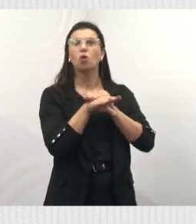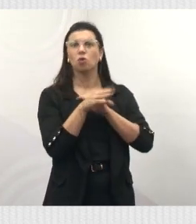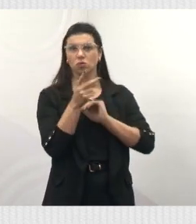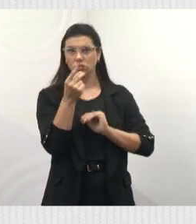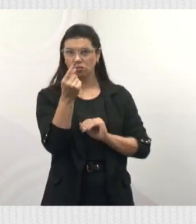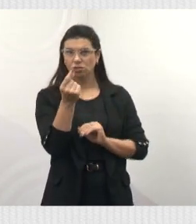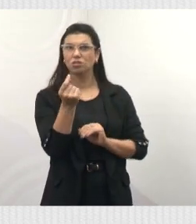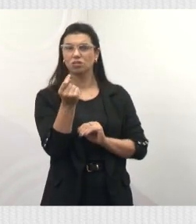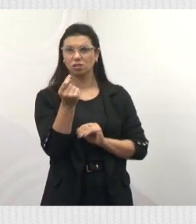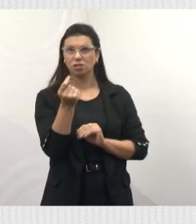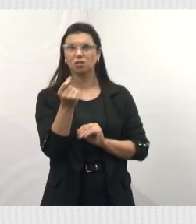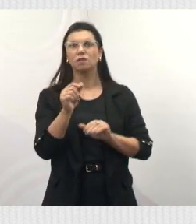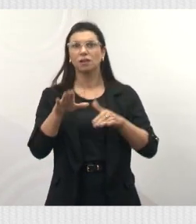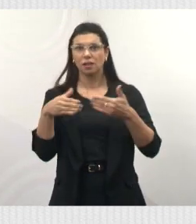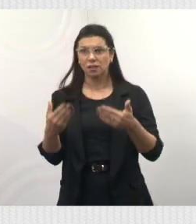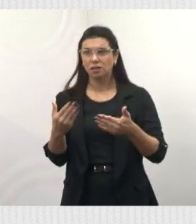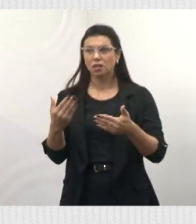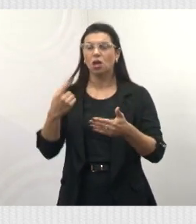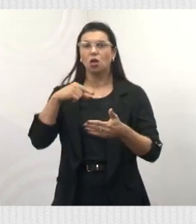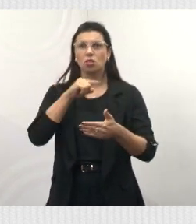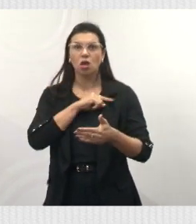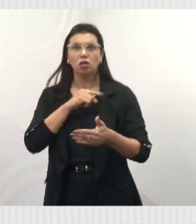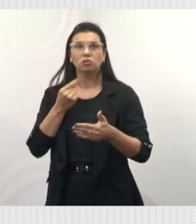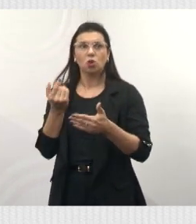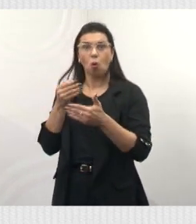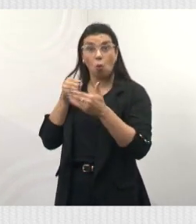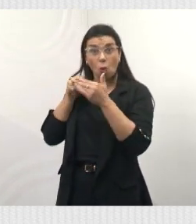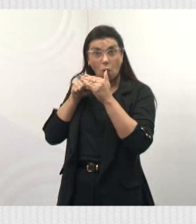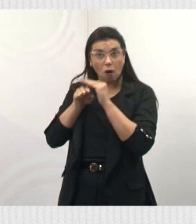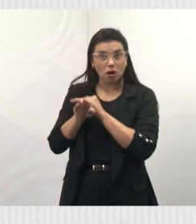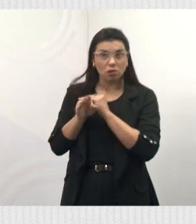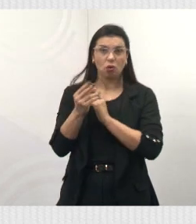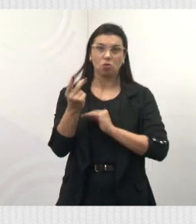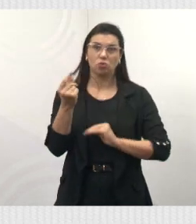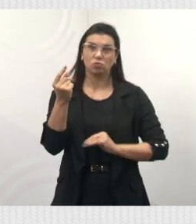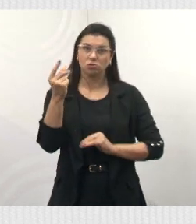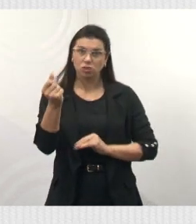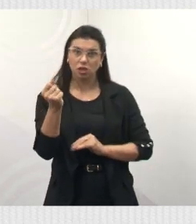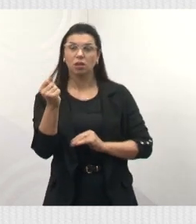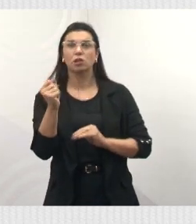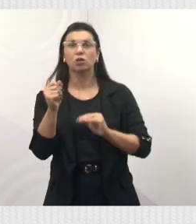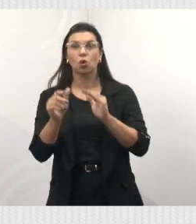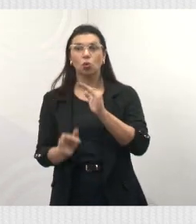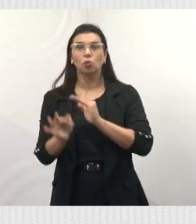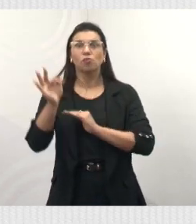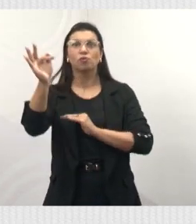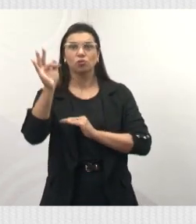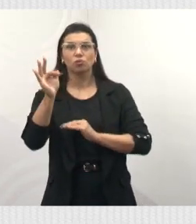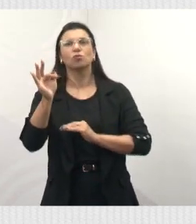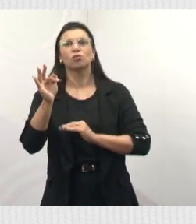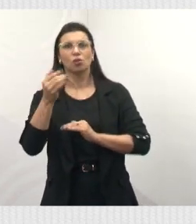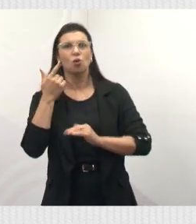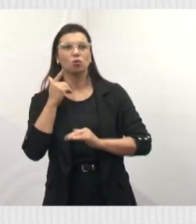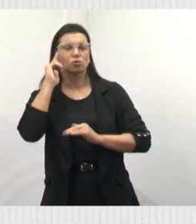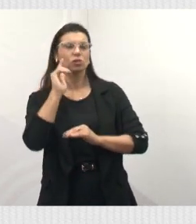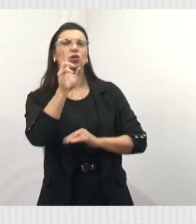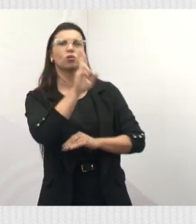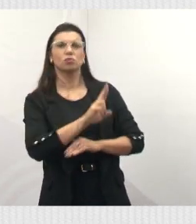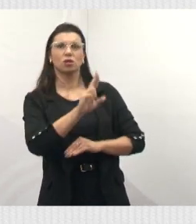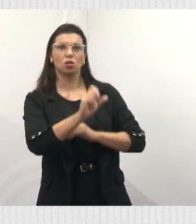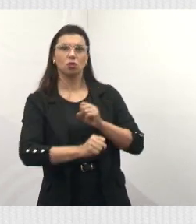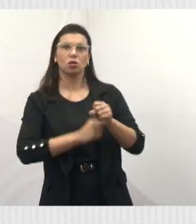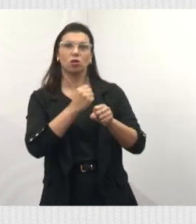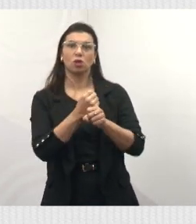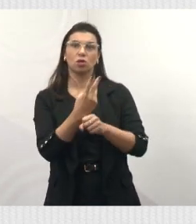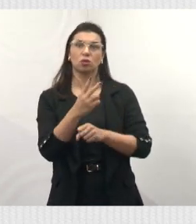ficou exatamente em conta vinculada, destinada à educação. Isto aconteceu em 2020